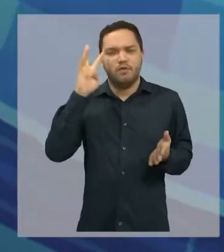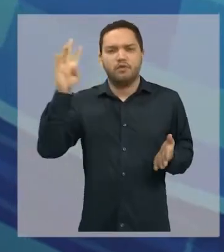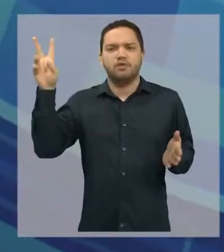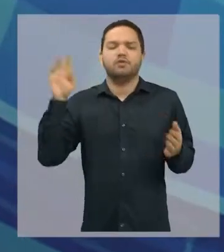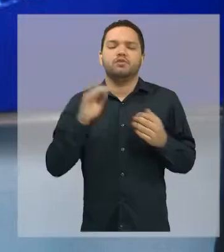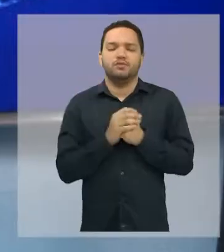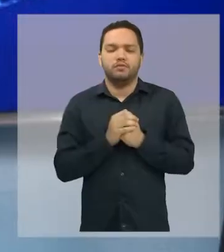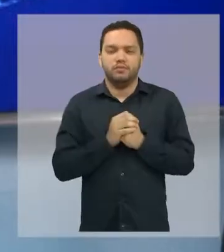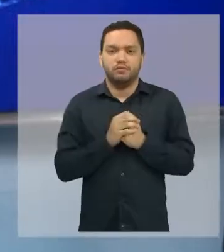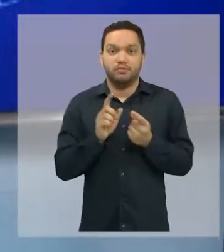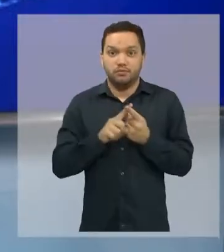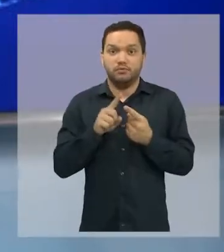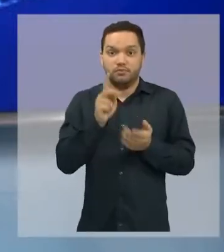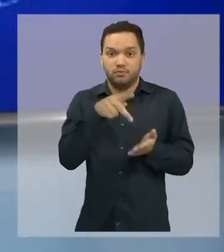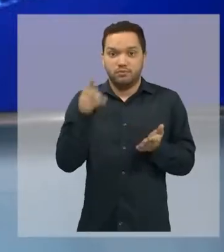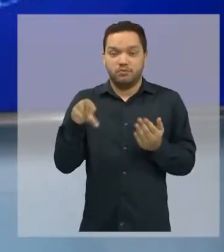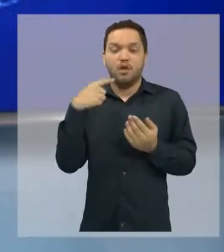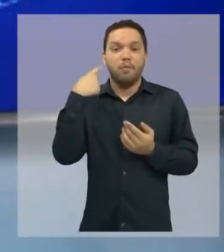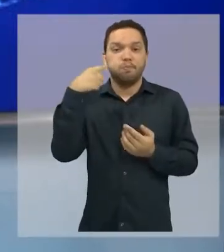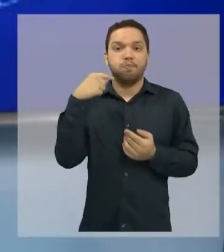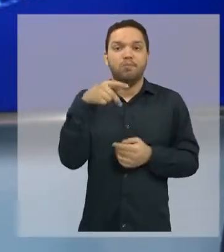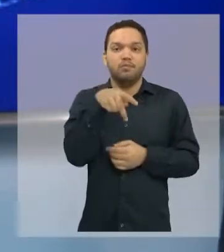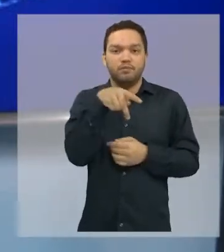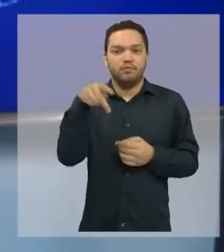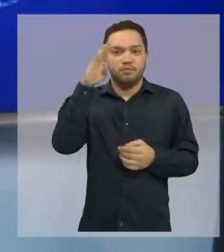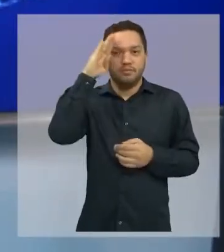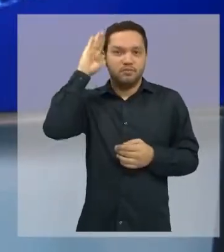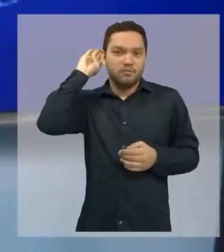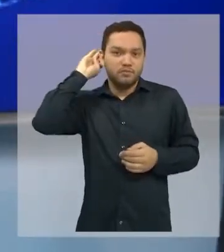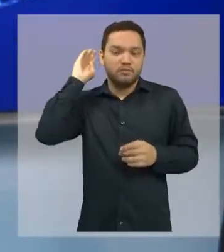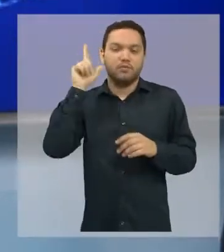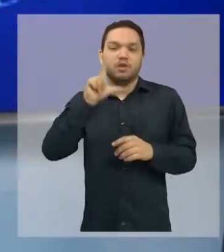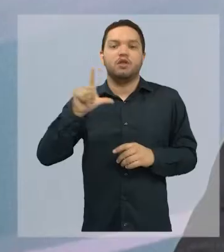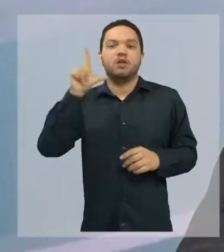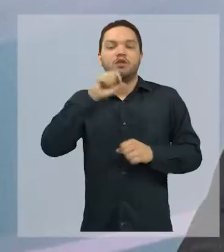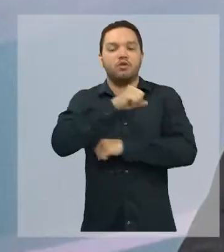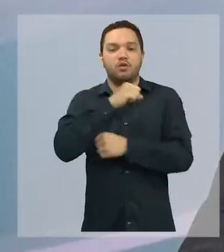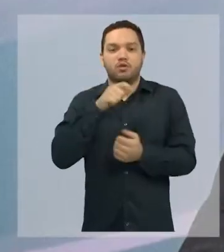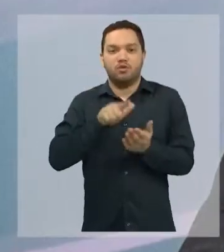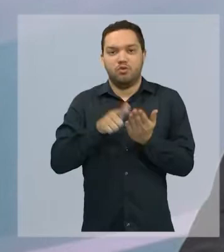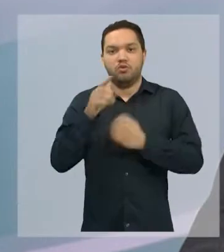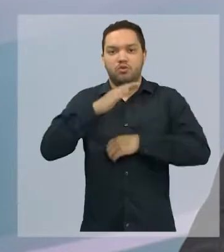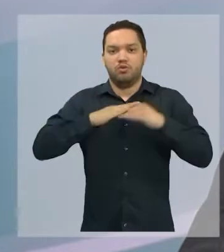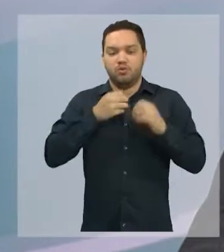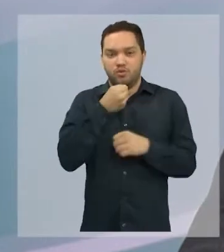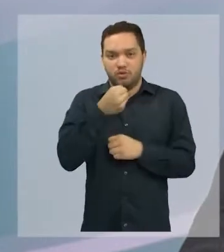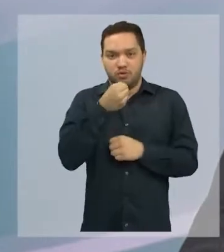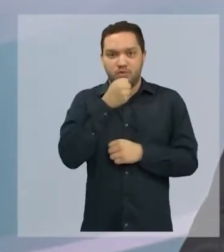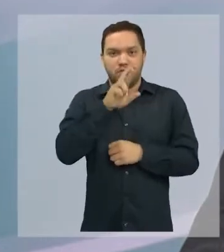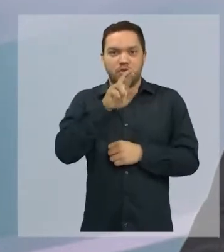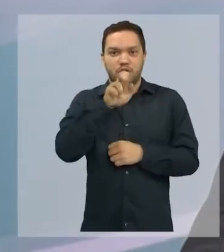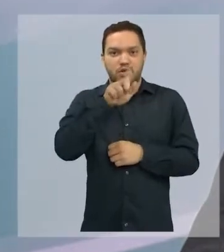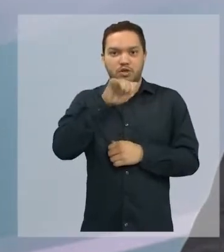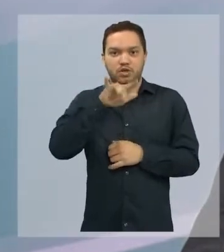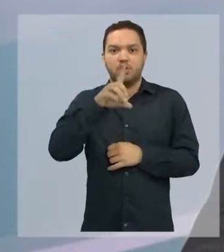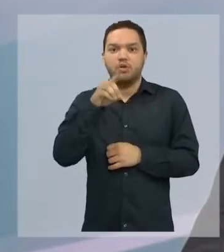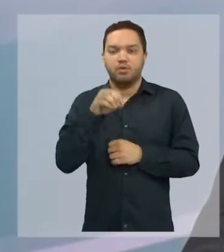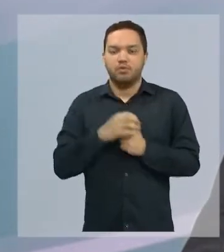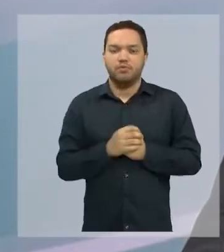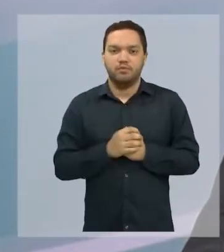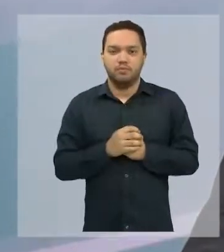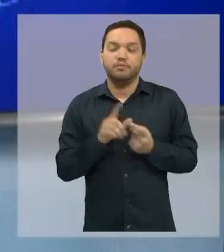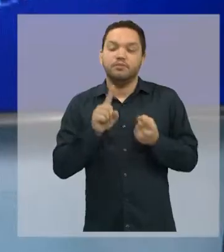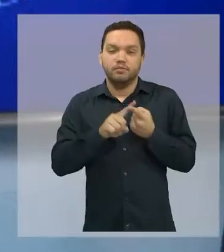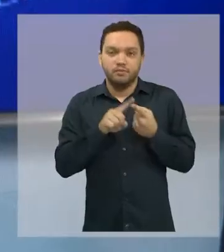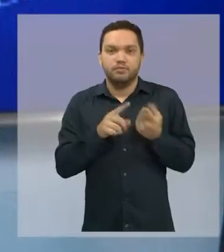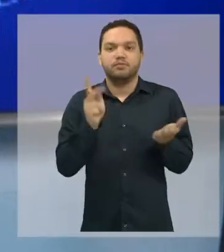essas questões. O também professor, advogado, presidente da Academia Cearense de Literatura e Jornalismo, o doutor Reginaldo